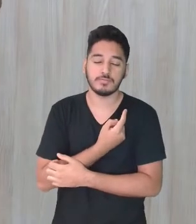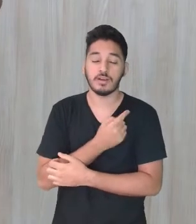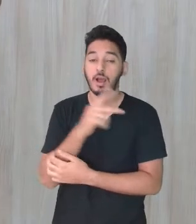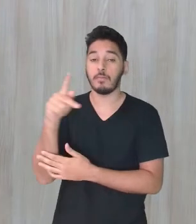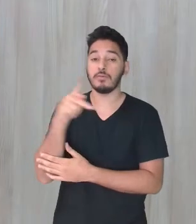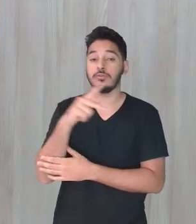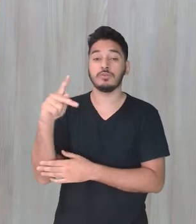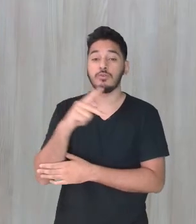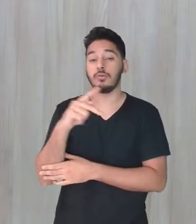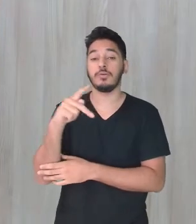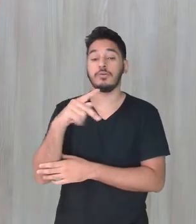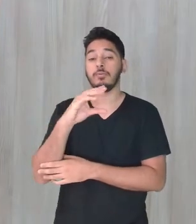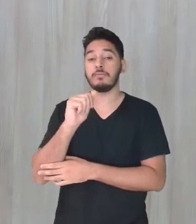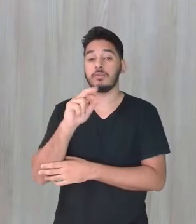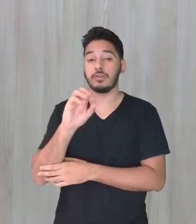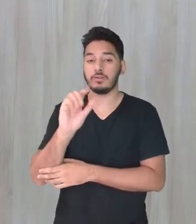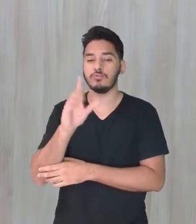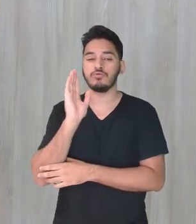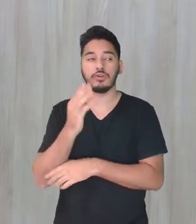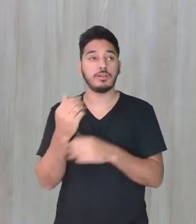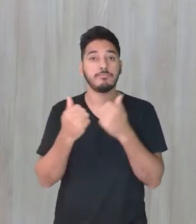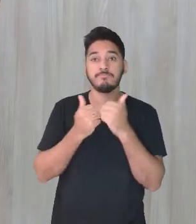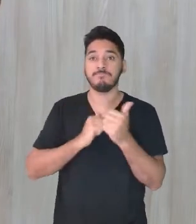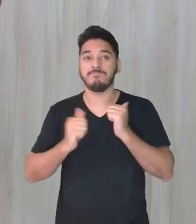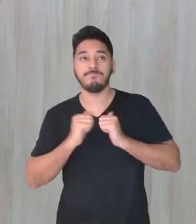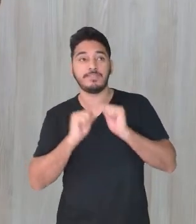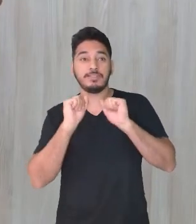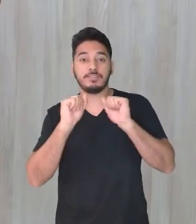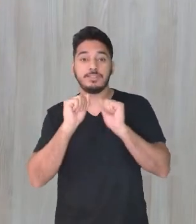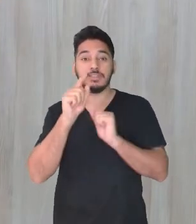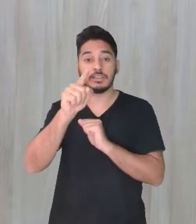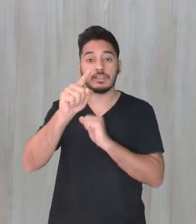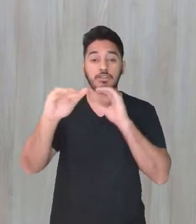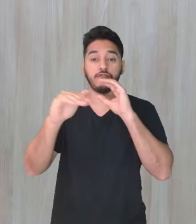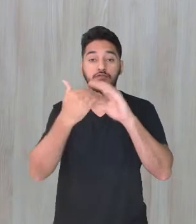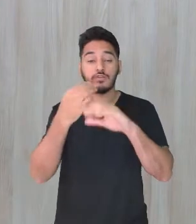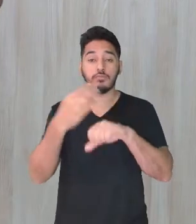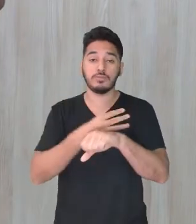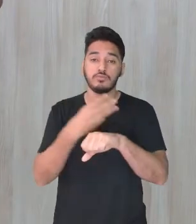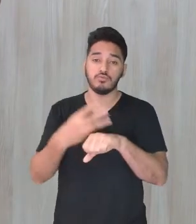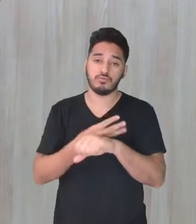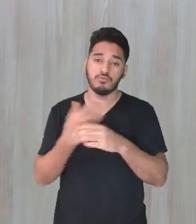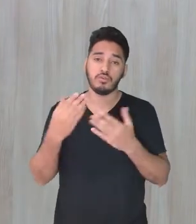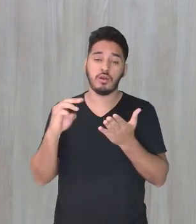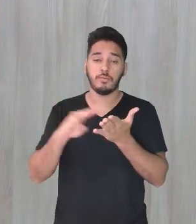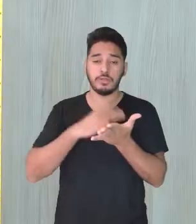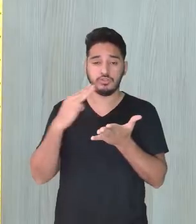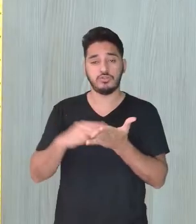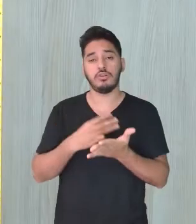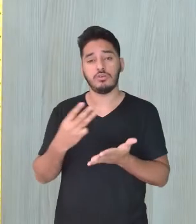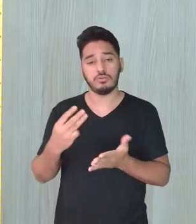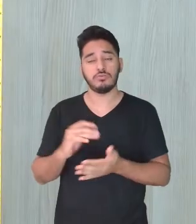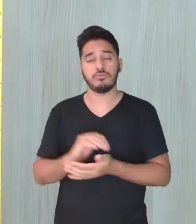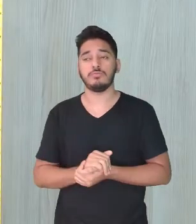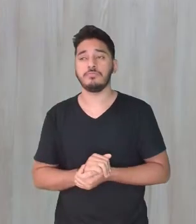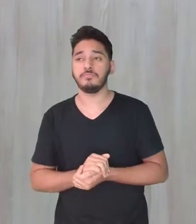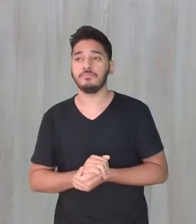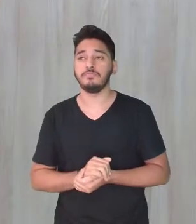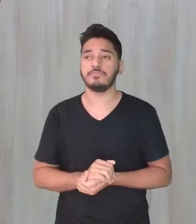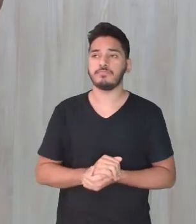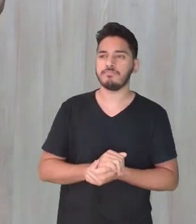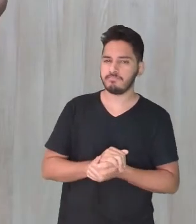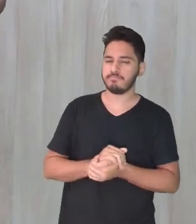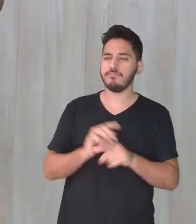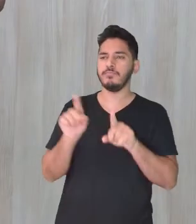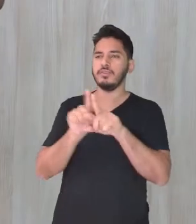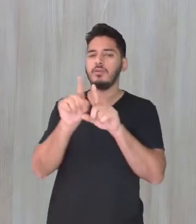ali, instigadíssima, pronta para falar com vocês e a gente tirando as dúvidas, né? Prontíssima. E, além